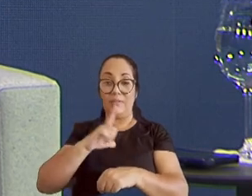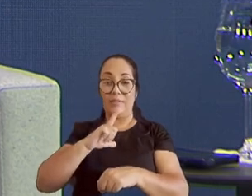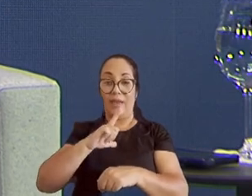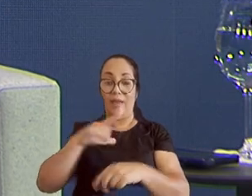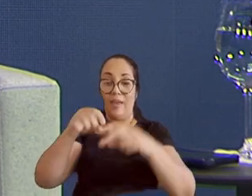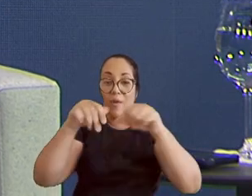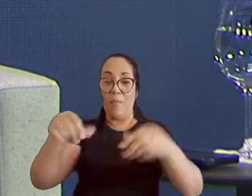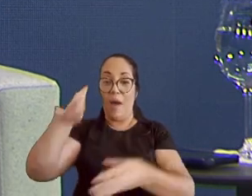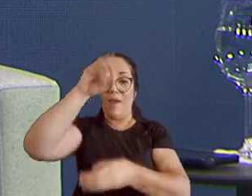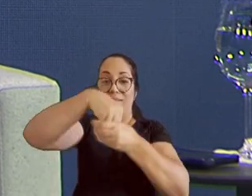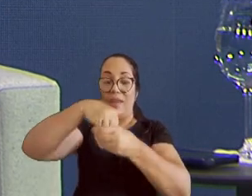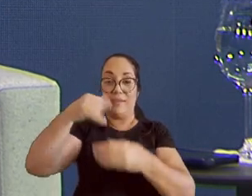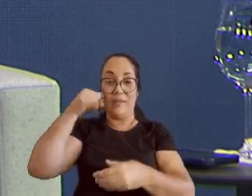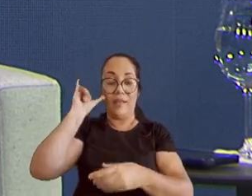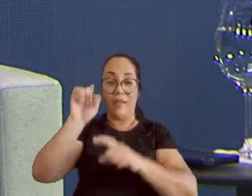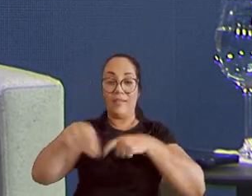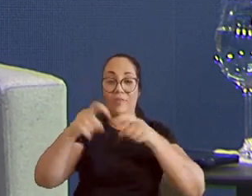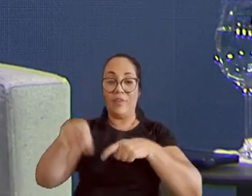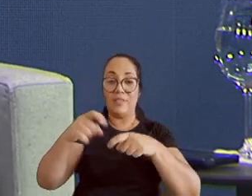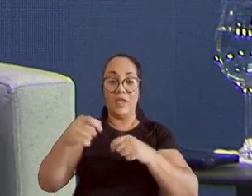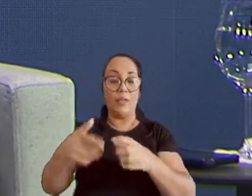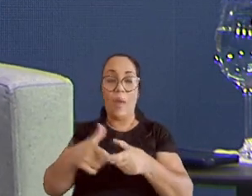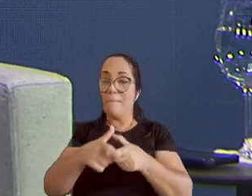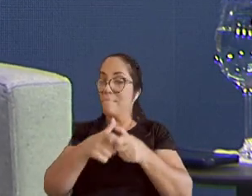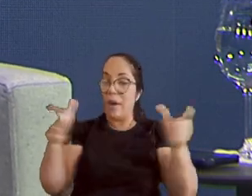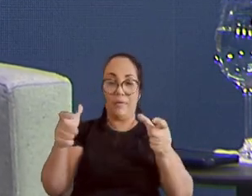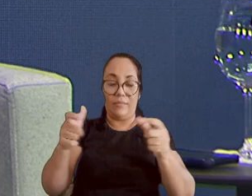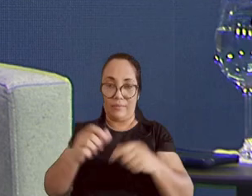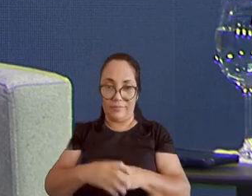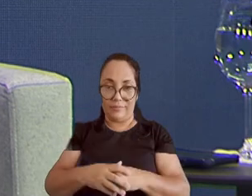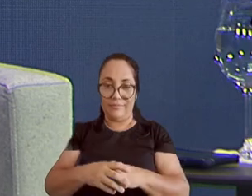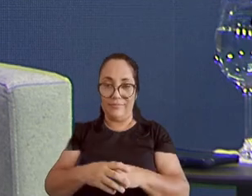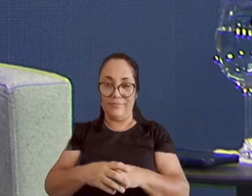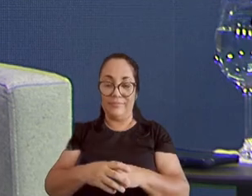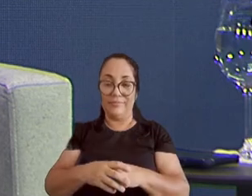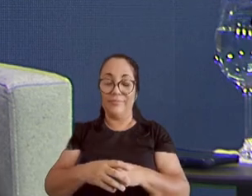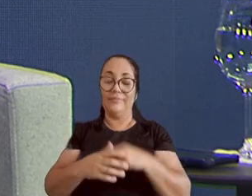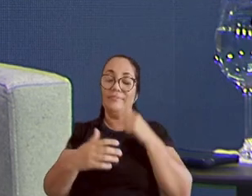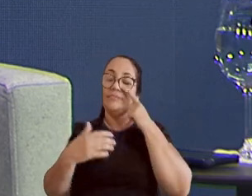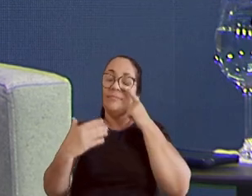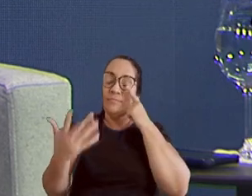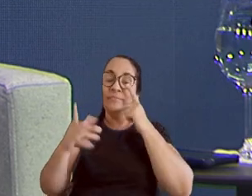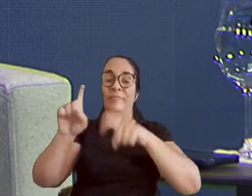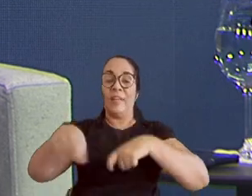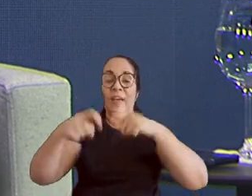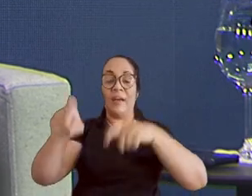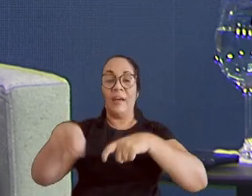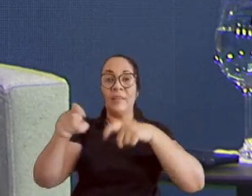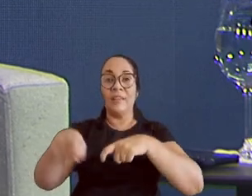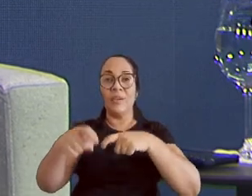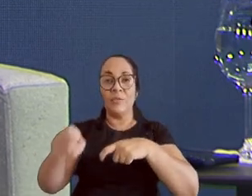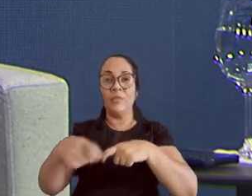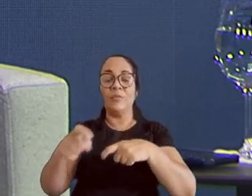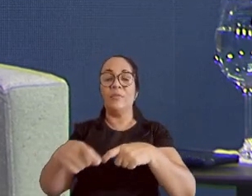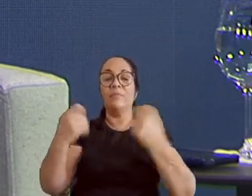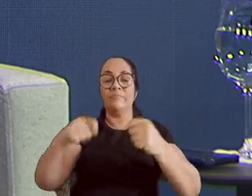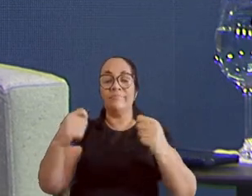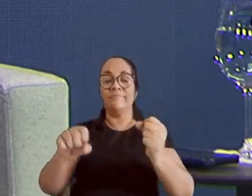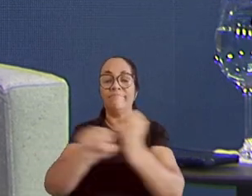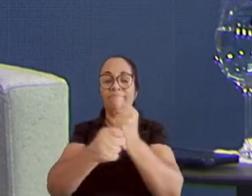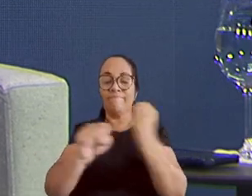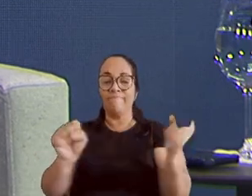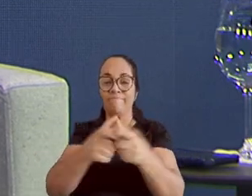que 185 do 195 países ou seja para concluir aqui agricultura tem que passar um diária de aumento de autoposto de